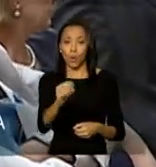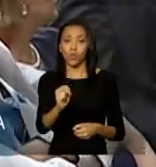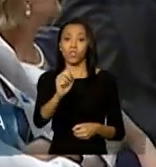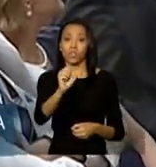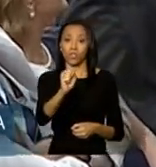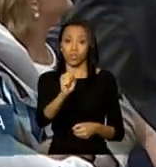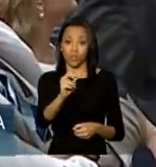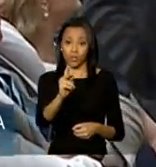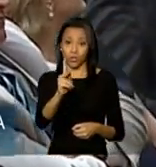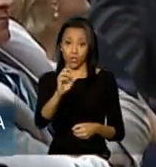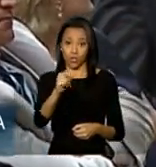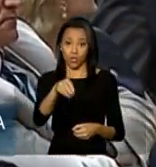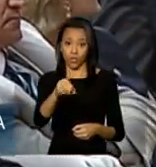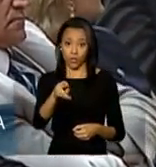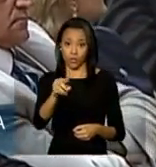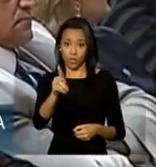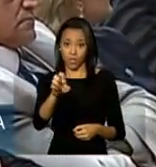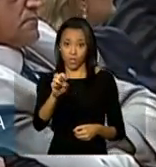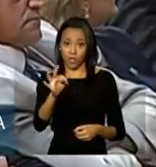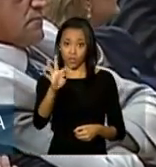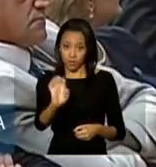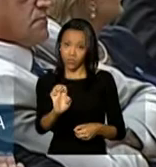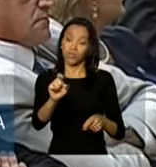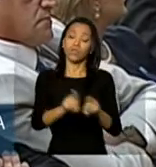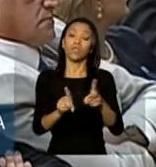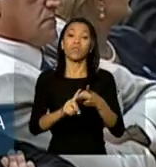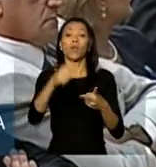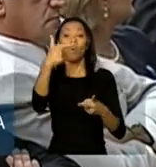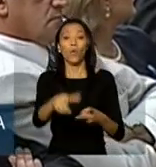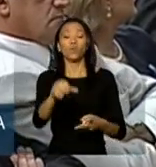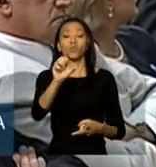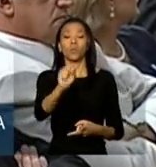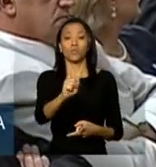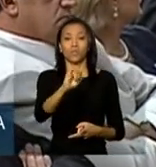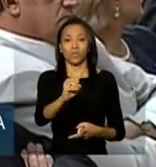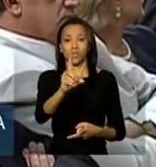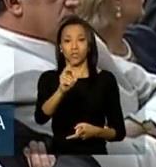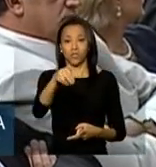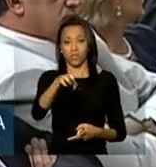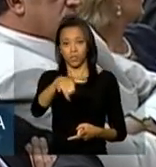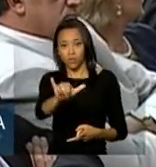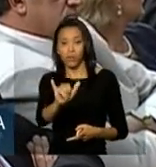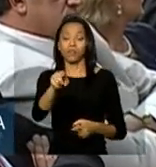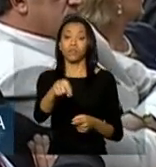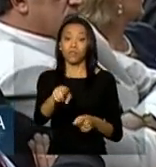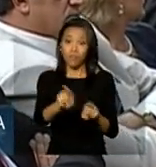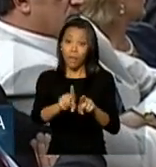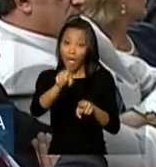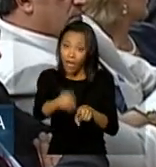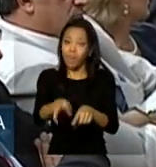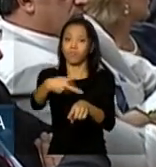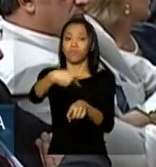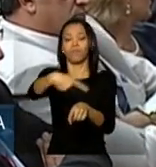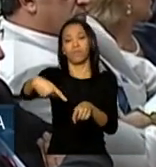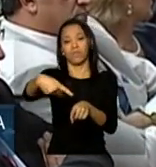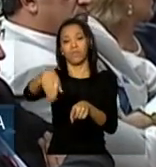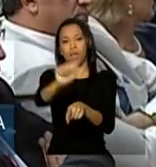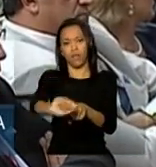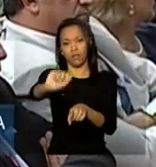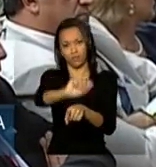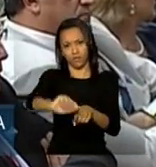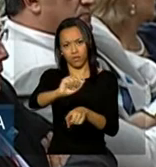Nordeste. O Sidney Escher, de Arroio do Meio, e presidente da Associação